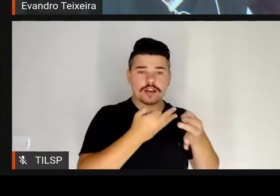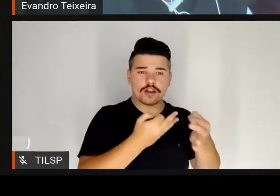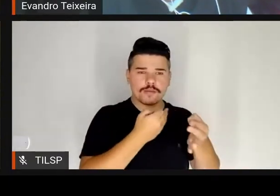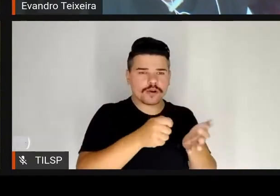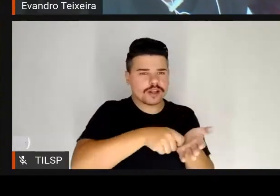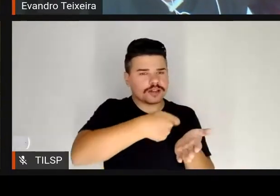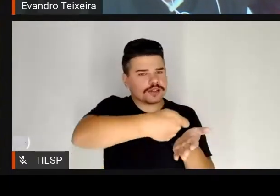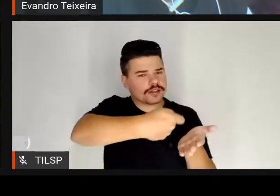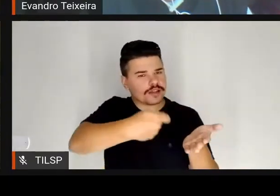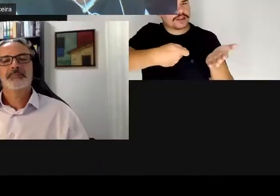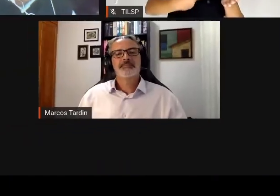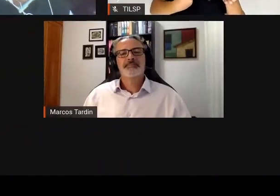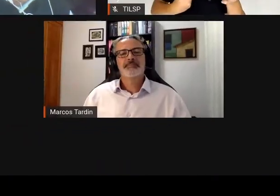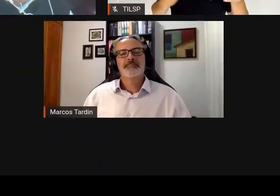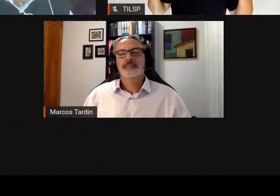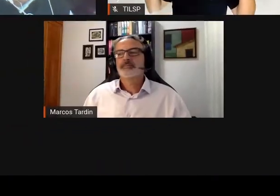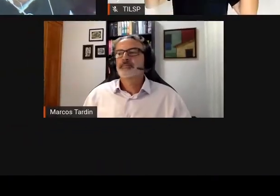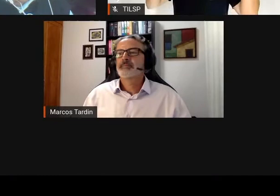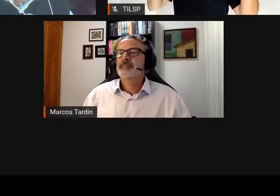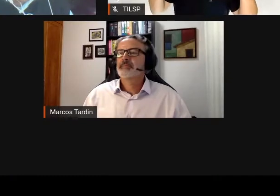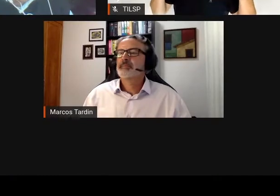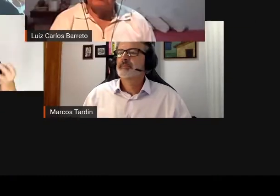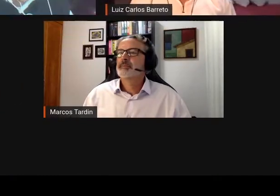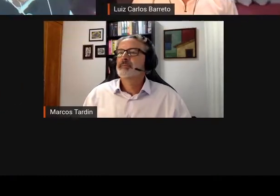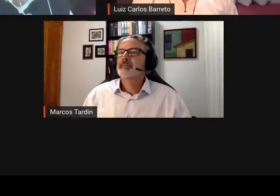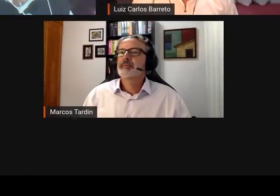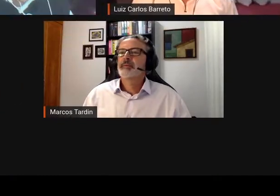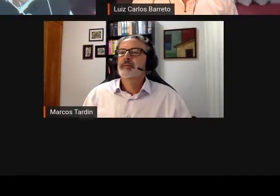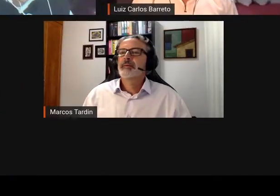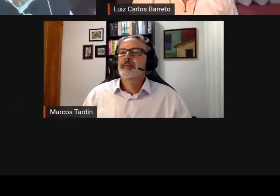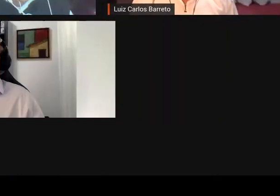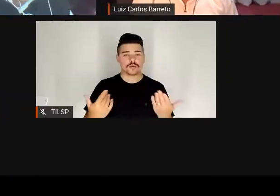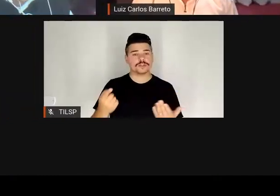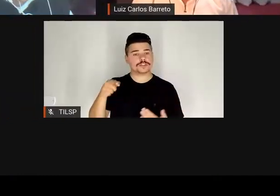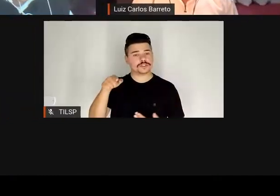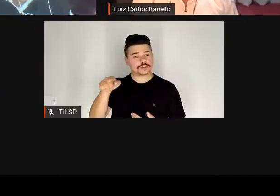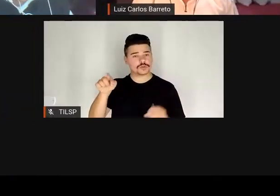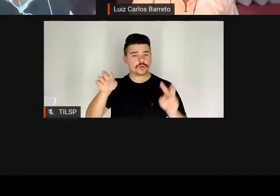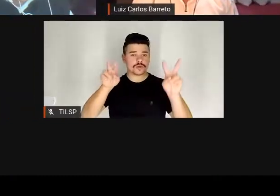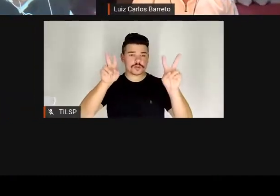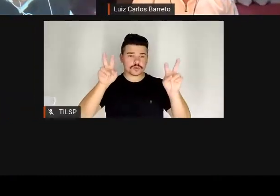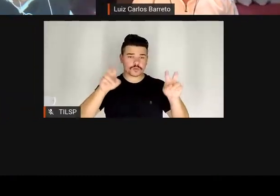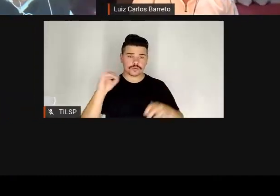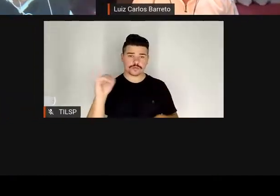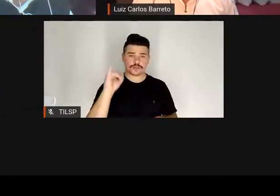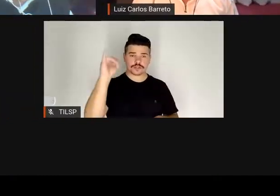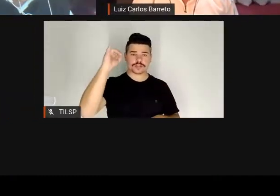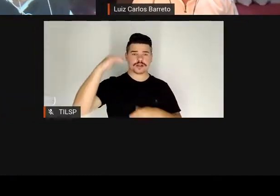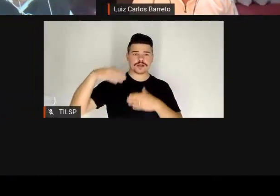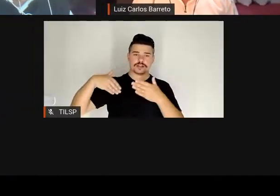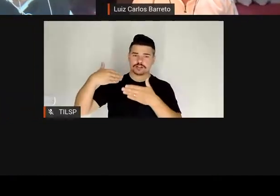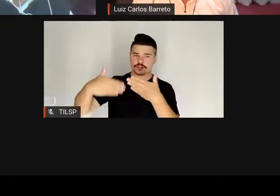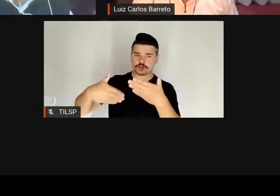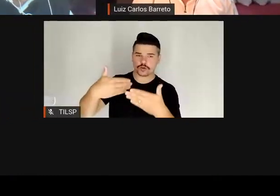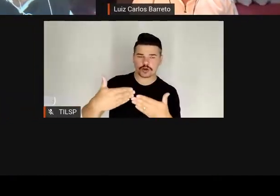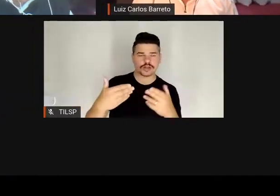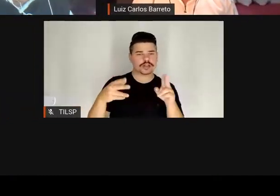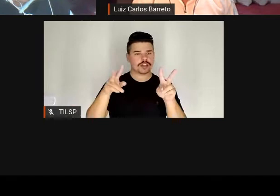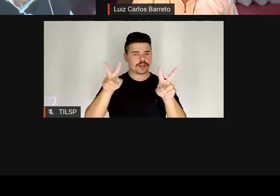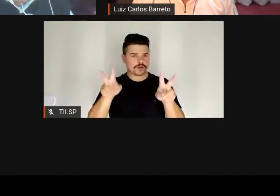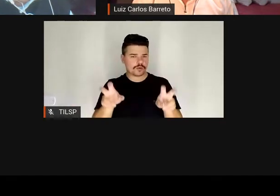né? Então, esse é um dado relevante da trajetória dele, é um pouco como o Fabiano